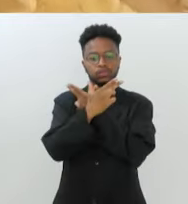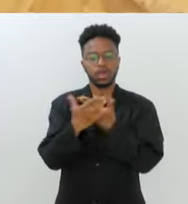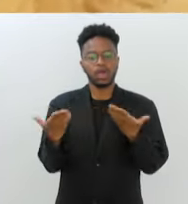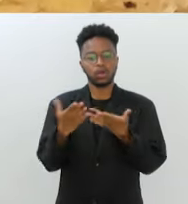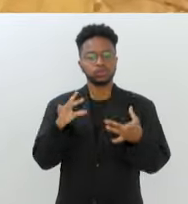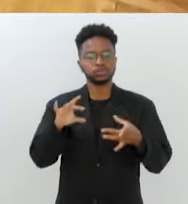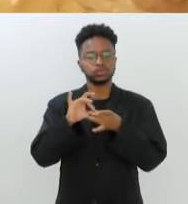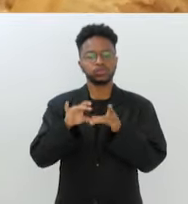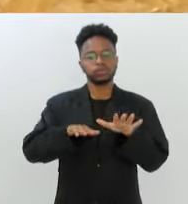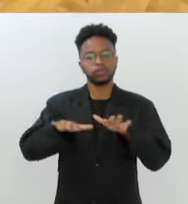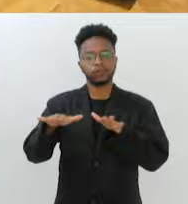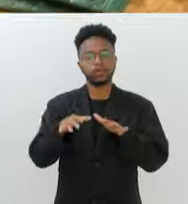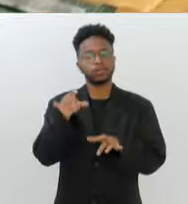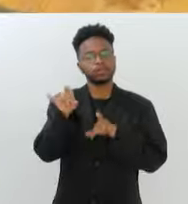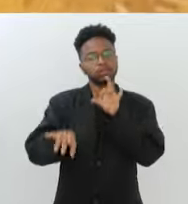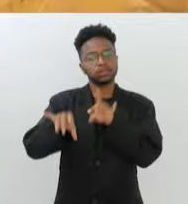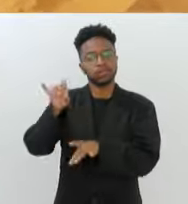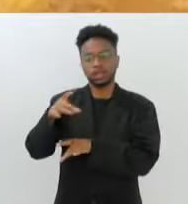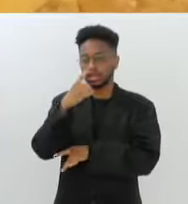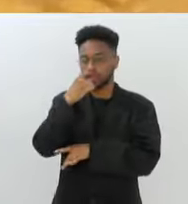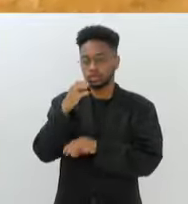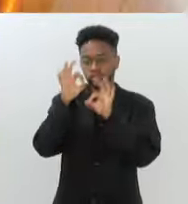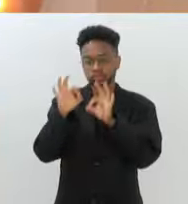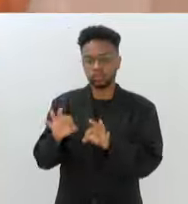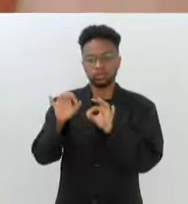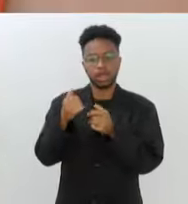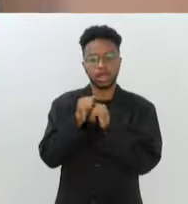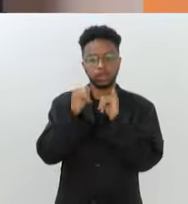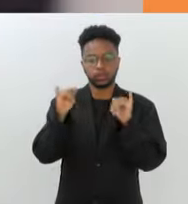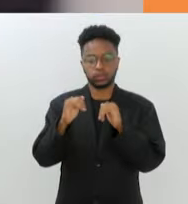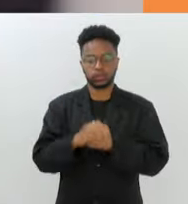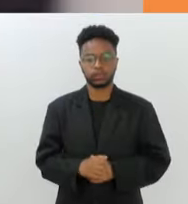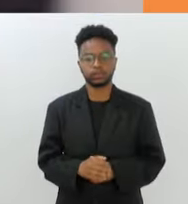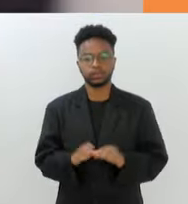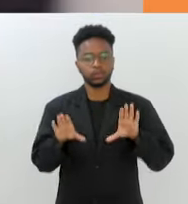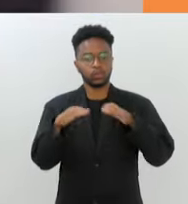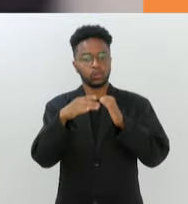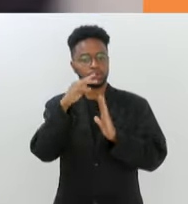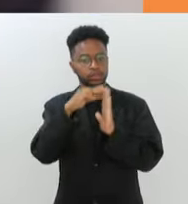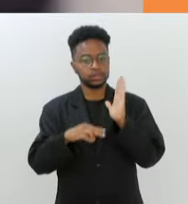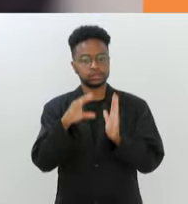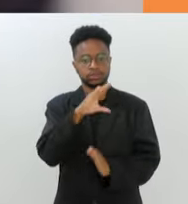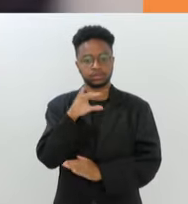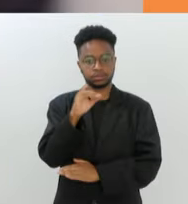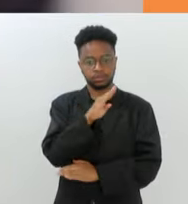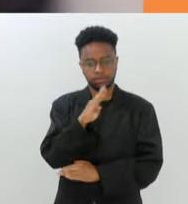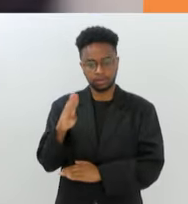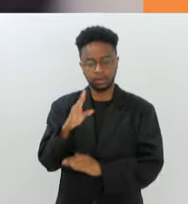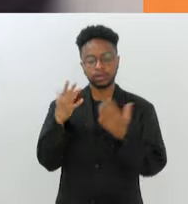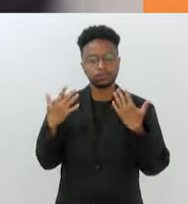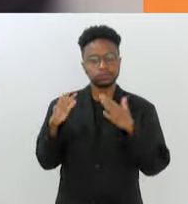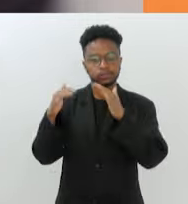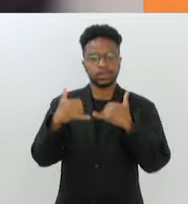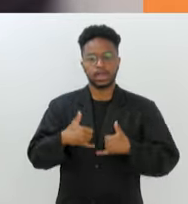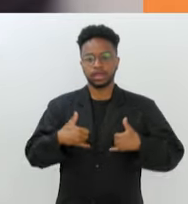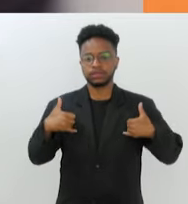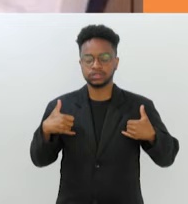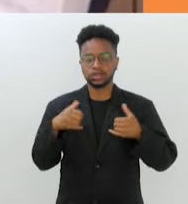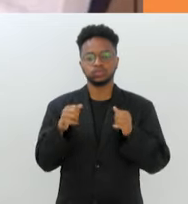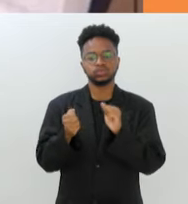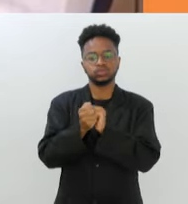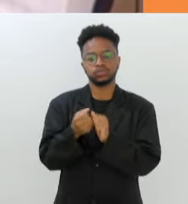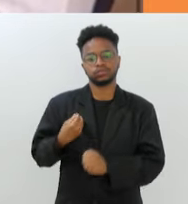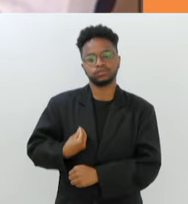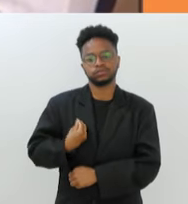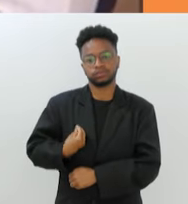do movimento pelo descarte correto do lixo eletrônico. Clube de leitura do CCBB vai comemorar aniversário com a presença